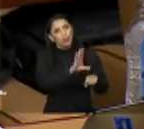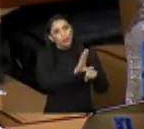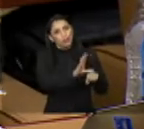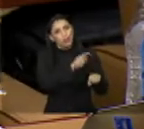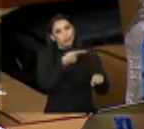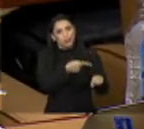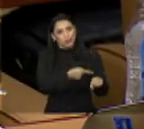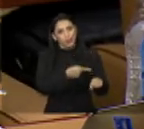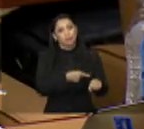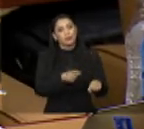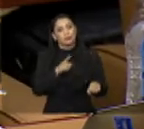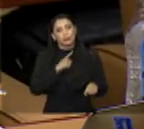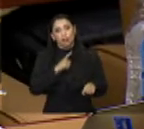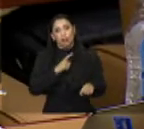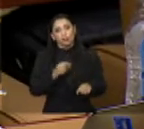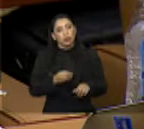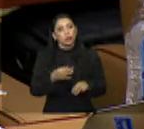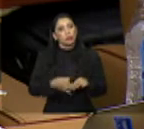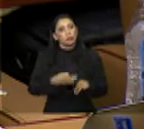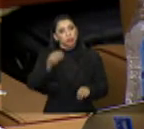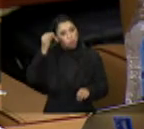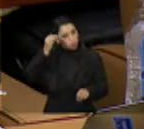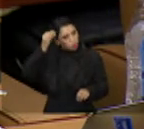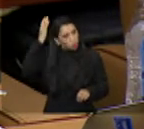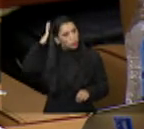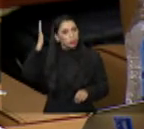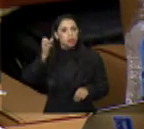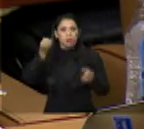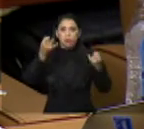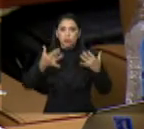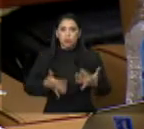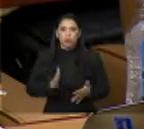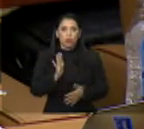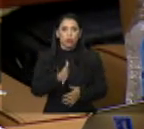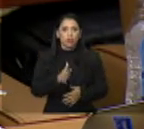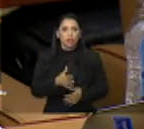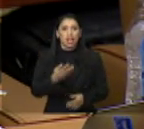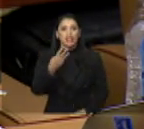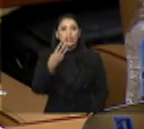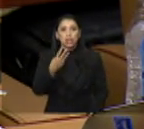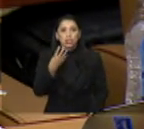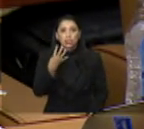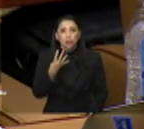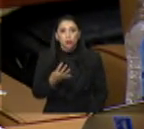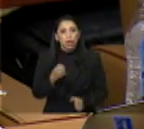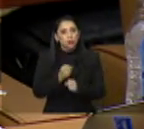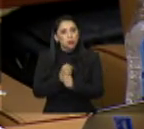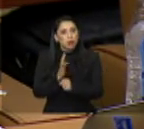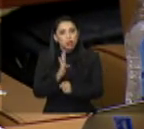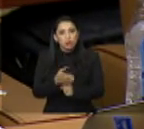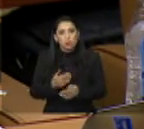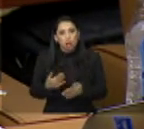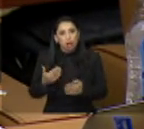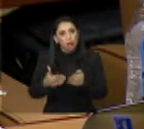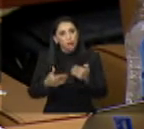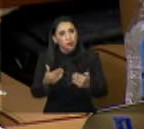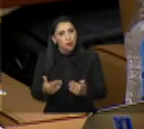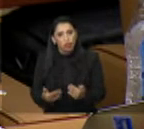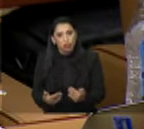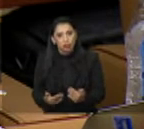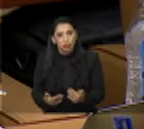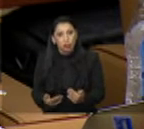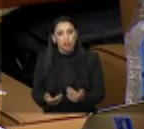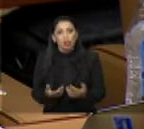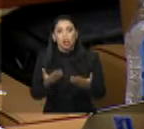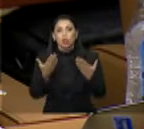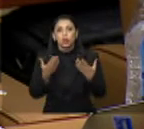destacou o Ministro Luiz fux na data de ontem já se passaram 34 anos a única forma de